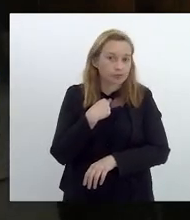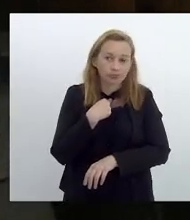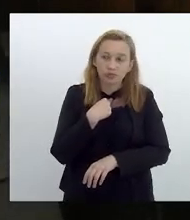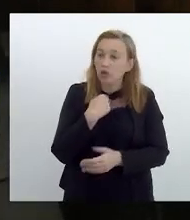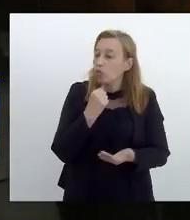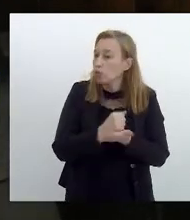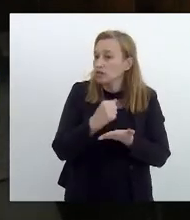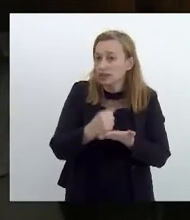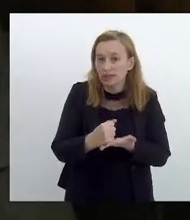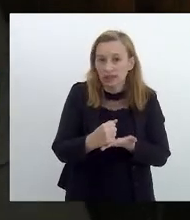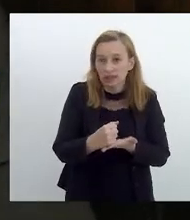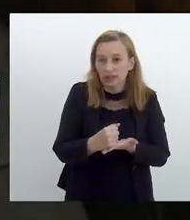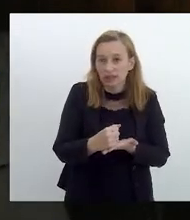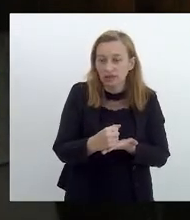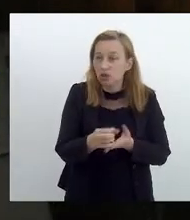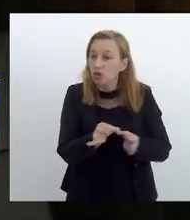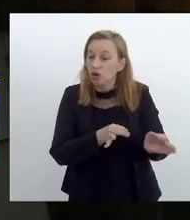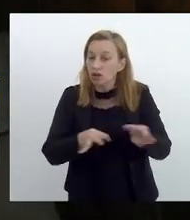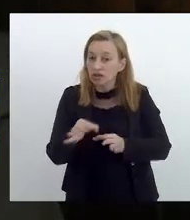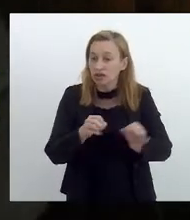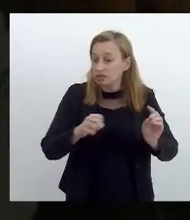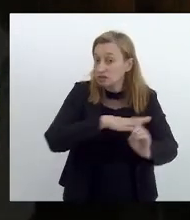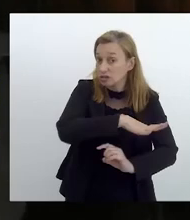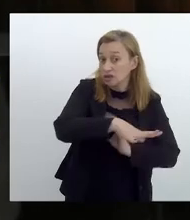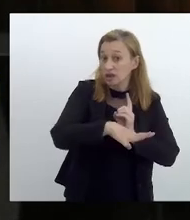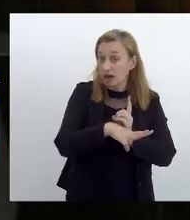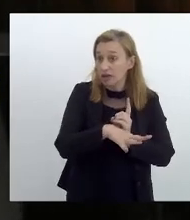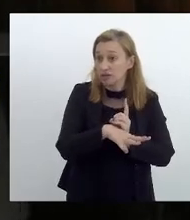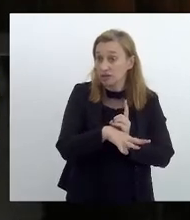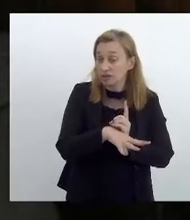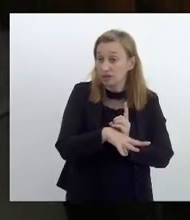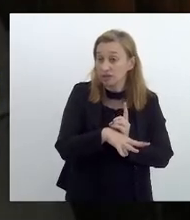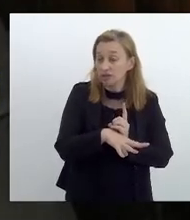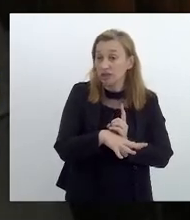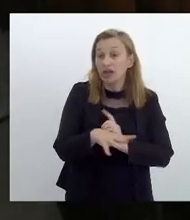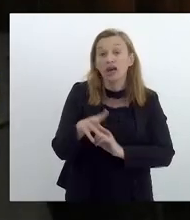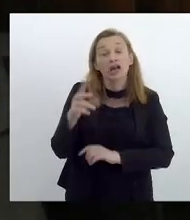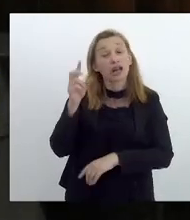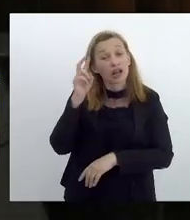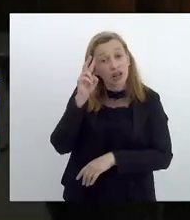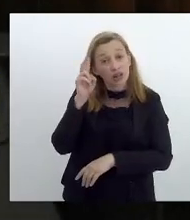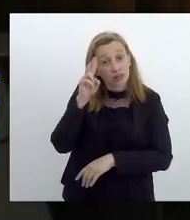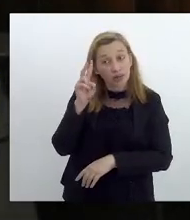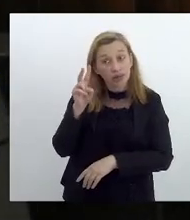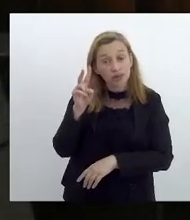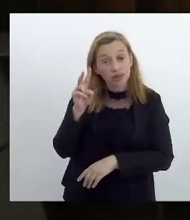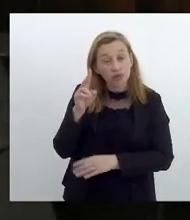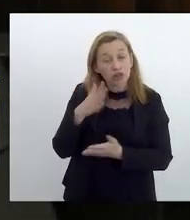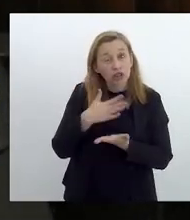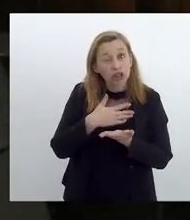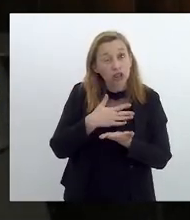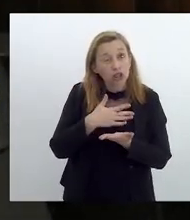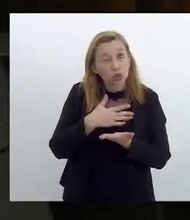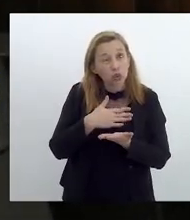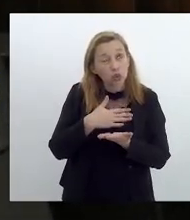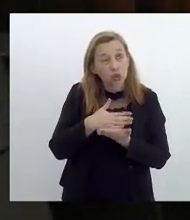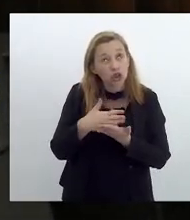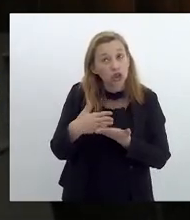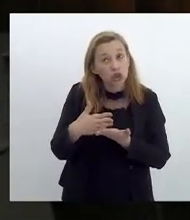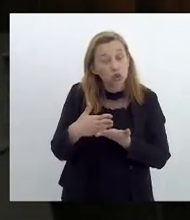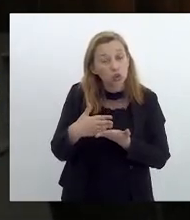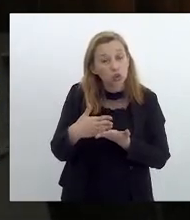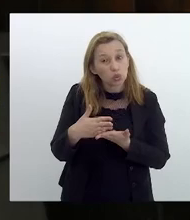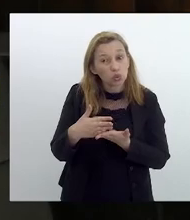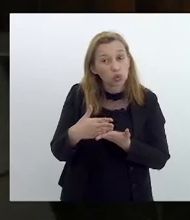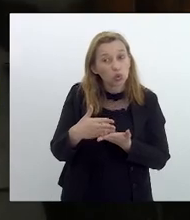contratar organizações sociais salvo erro de memória a partir de 2000